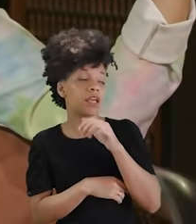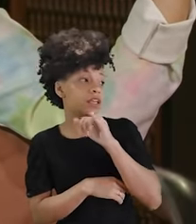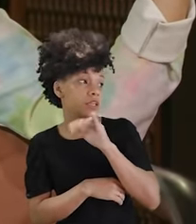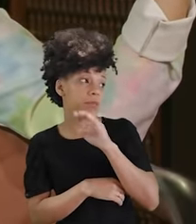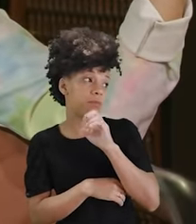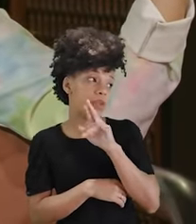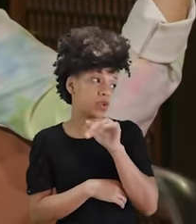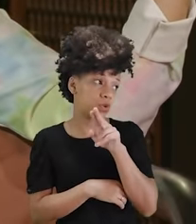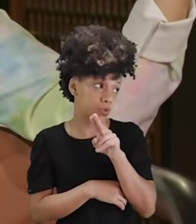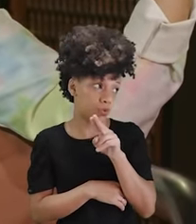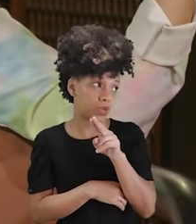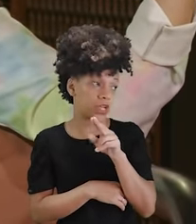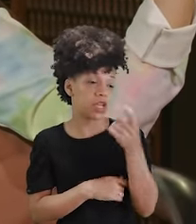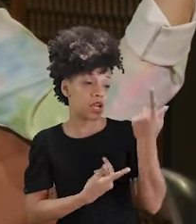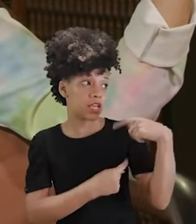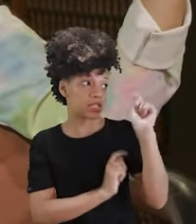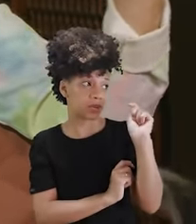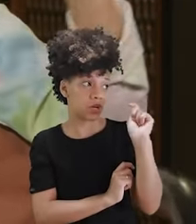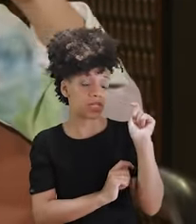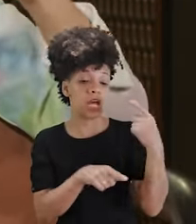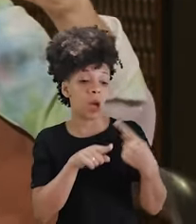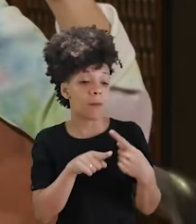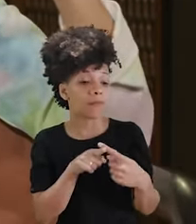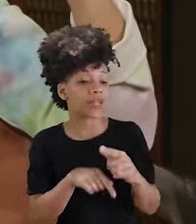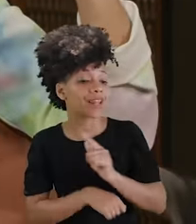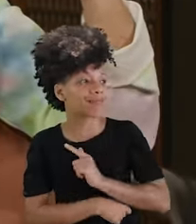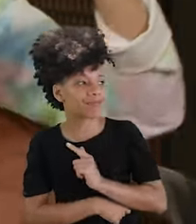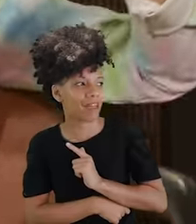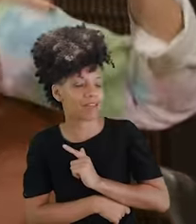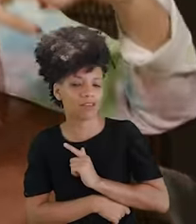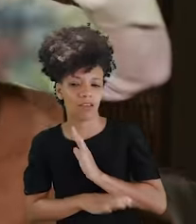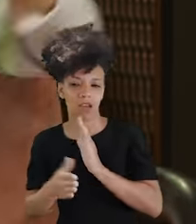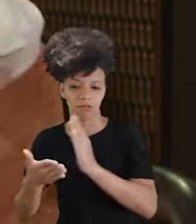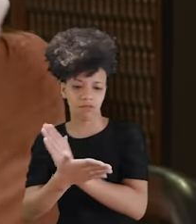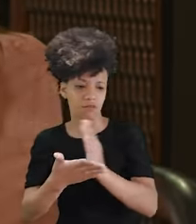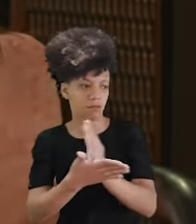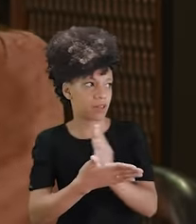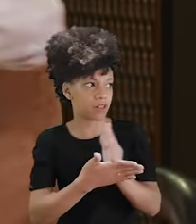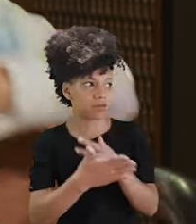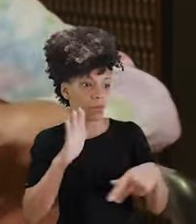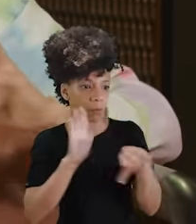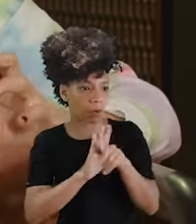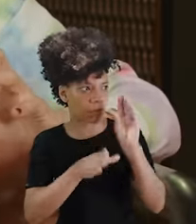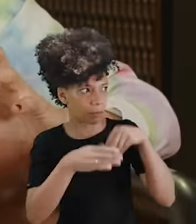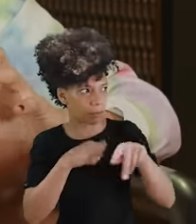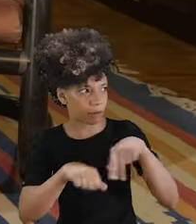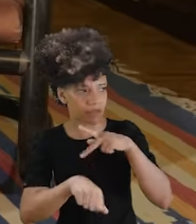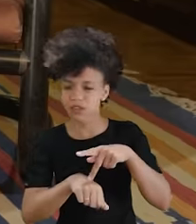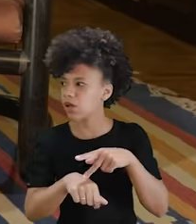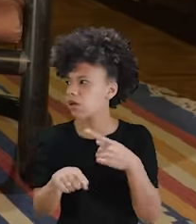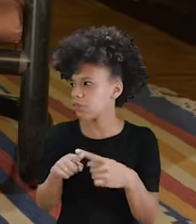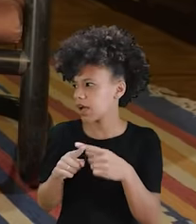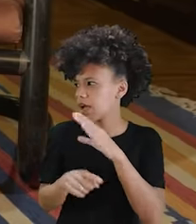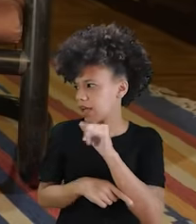trabalhei para ibiru para espanhóis porque eles têm blocos de separação no próprio país